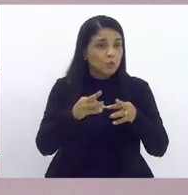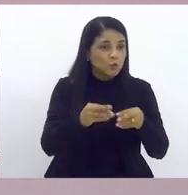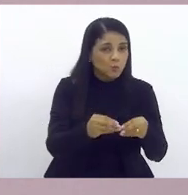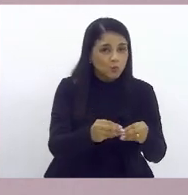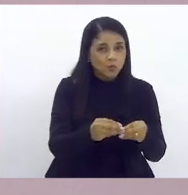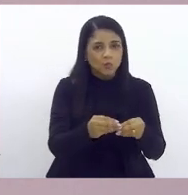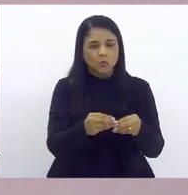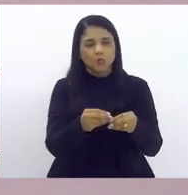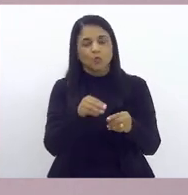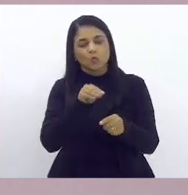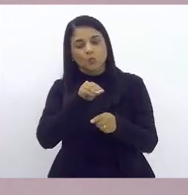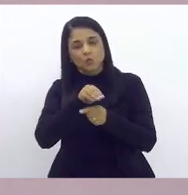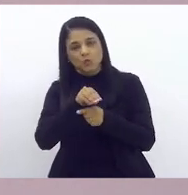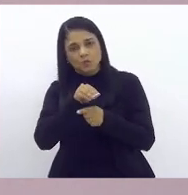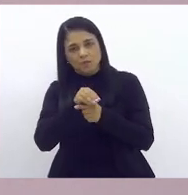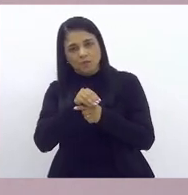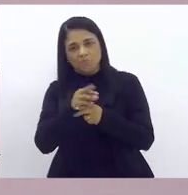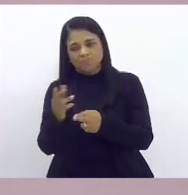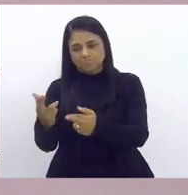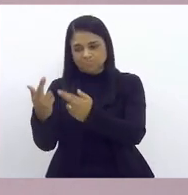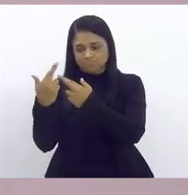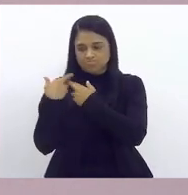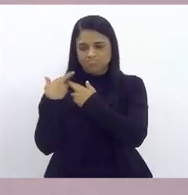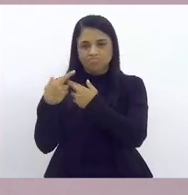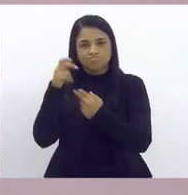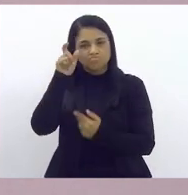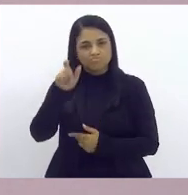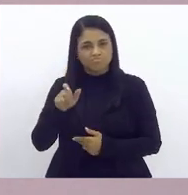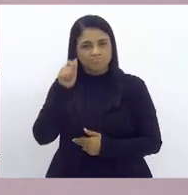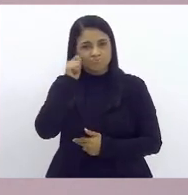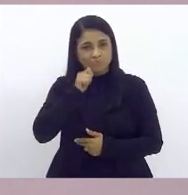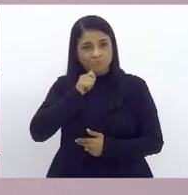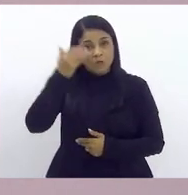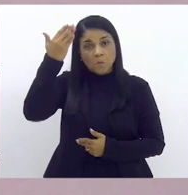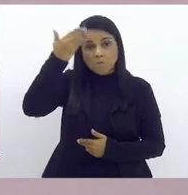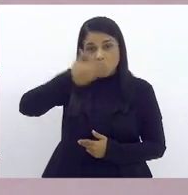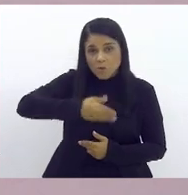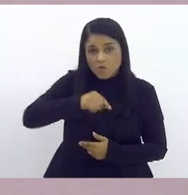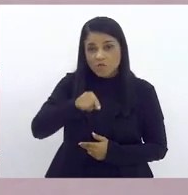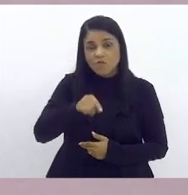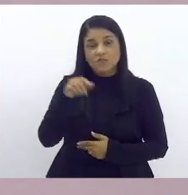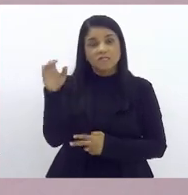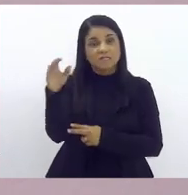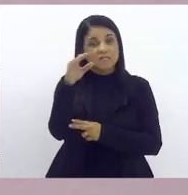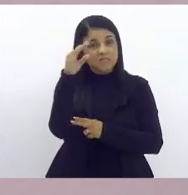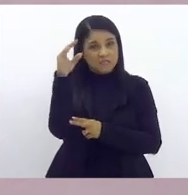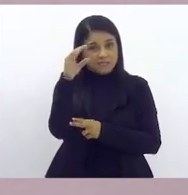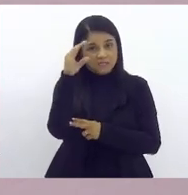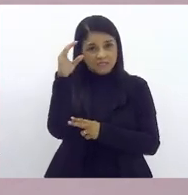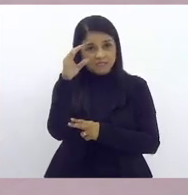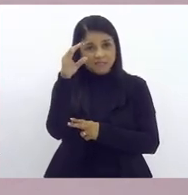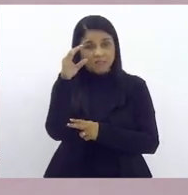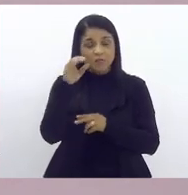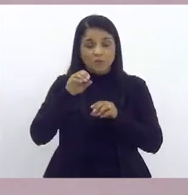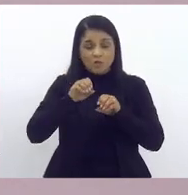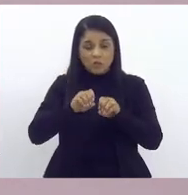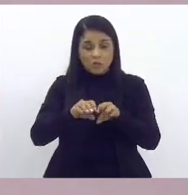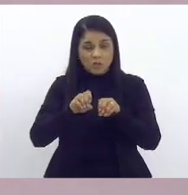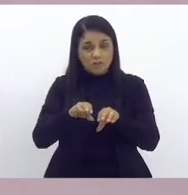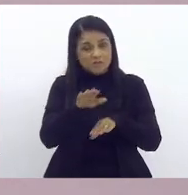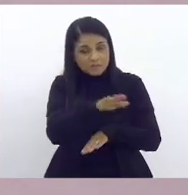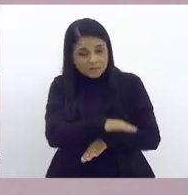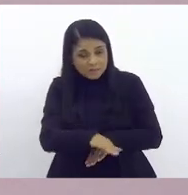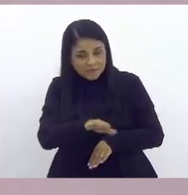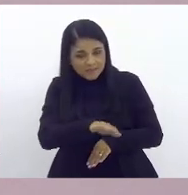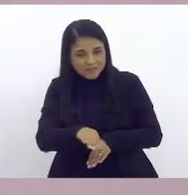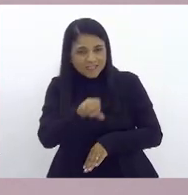essa questão do cuidar fica na nossa. E já foi comprovado cientificamente como a educação infantil